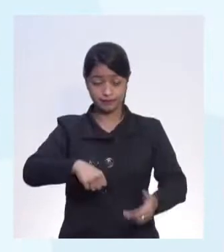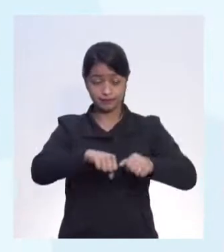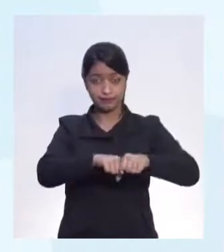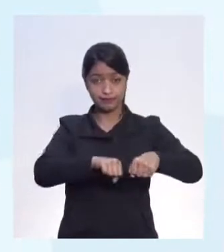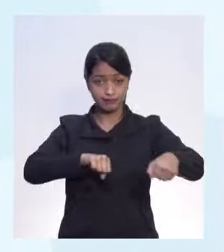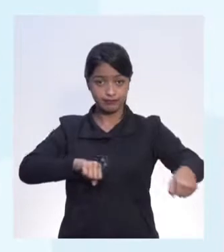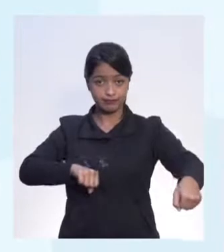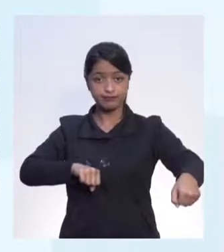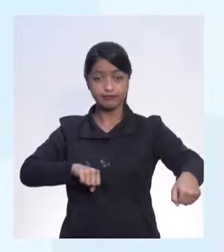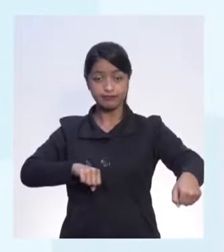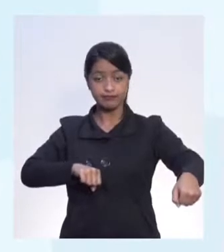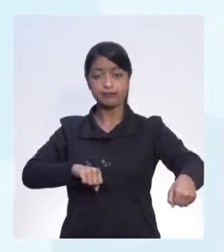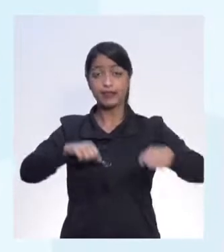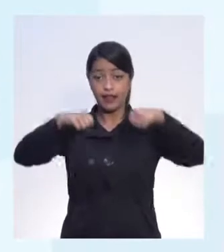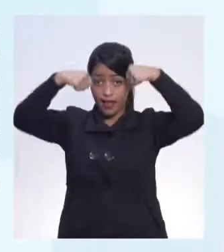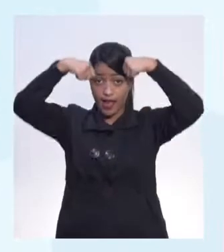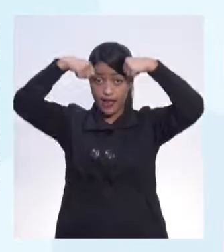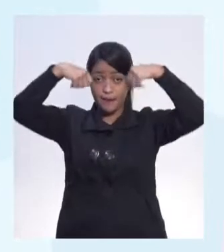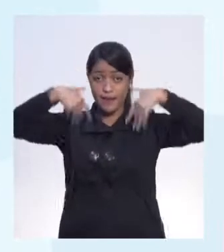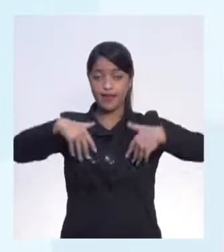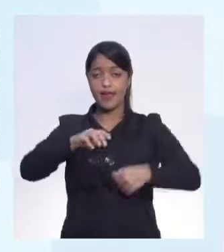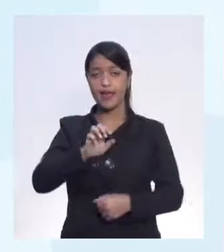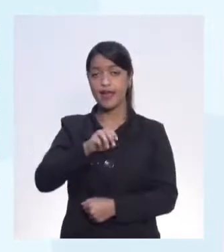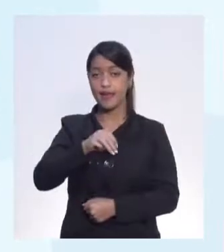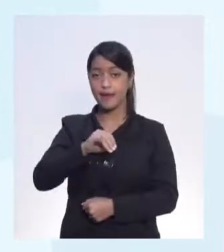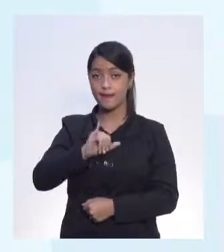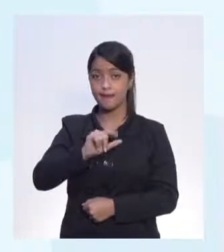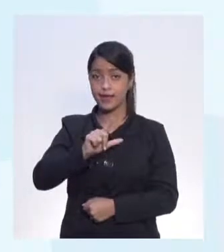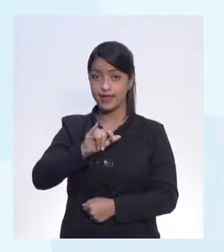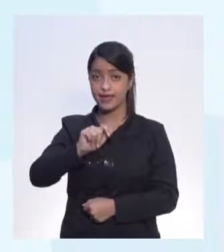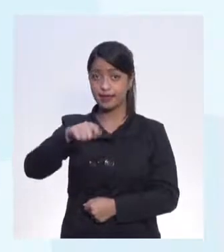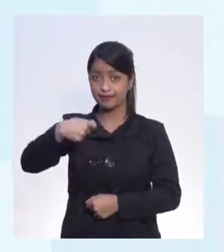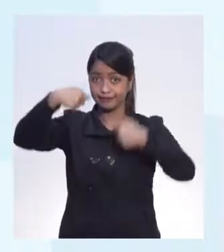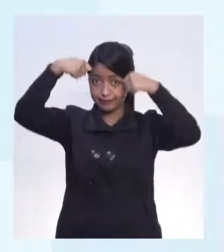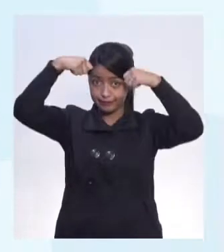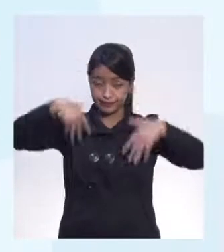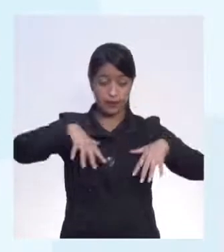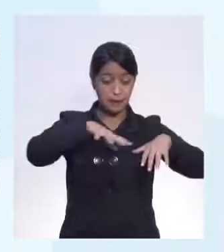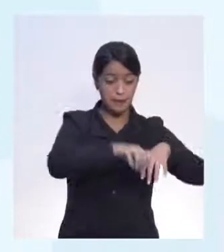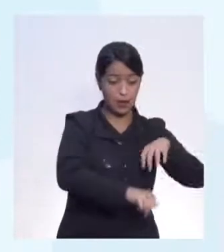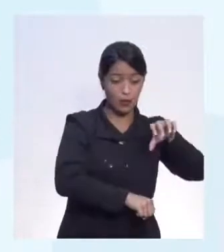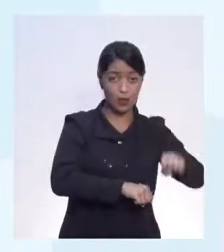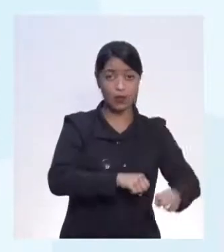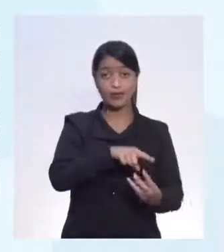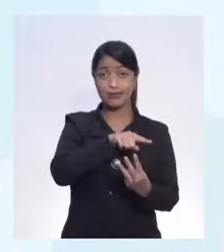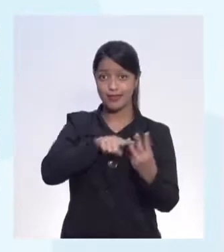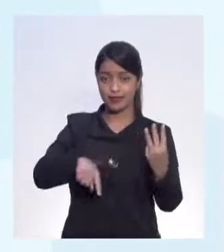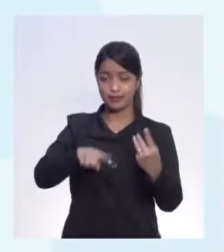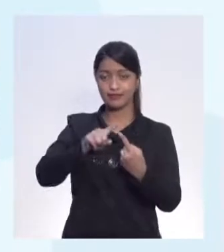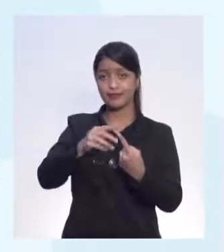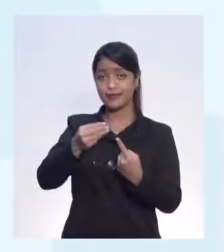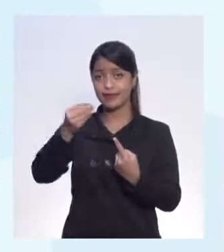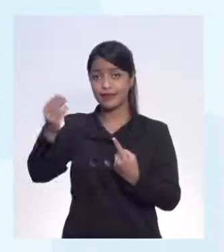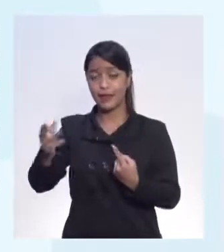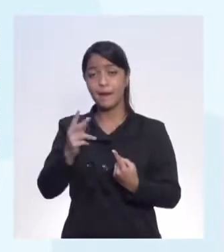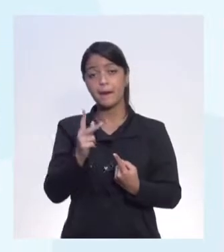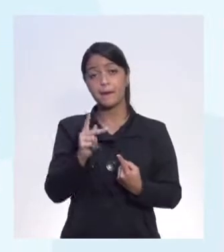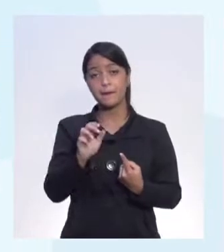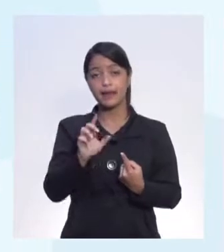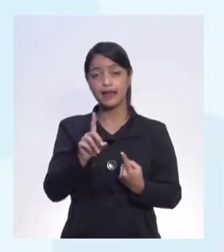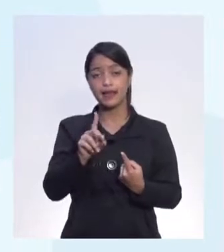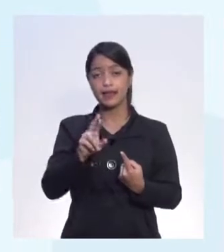aberta. Emília tirou os carretéis e deu um a Pedrinho, outro ao Visconde, ficando com o